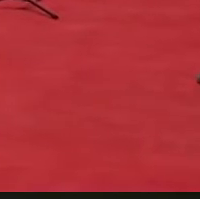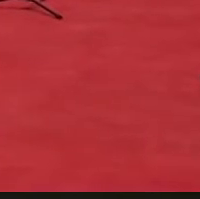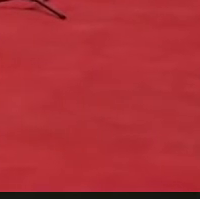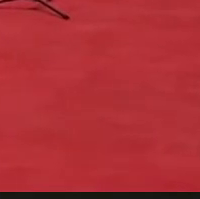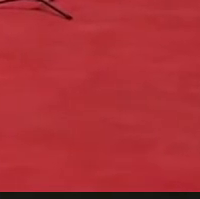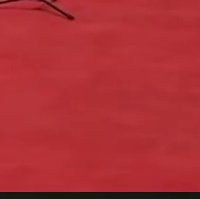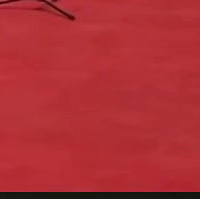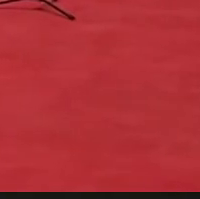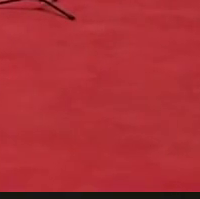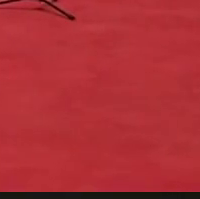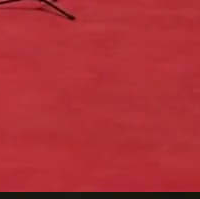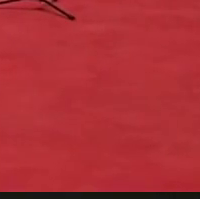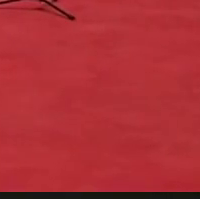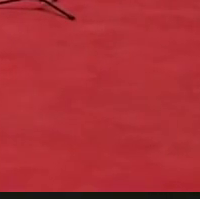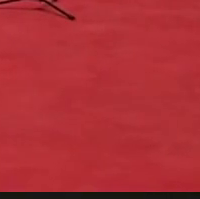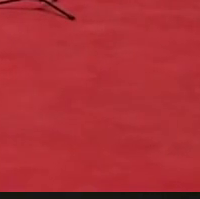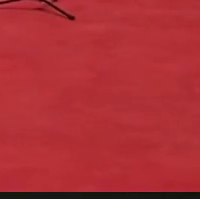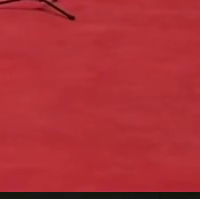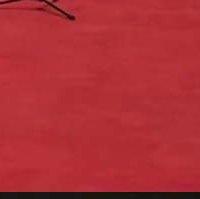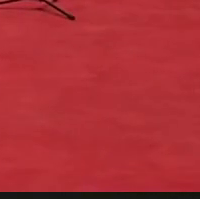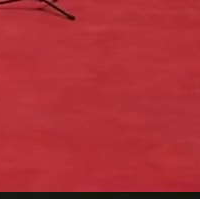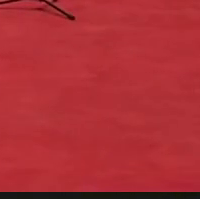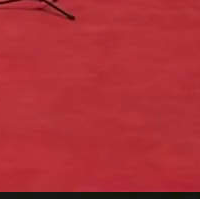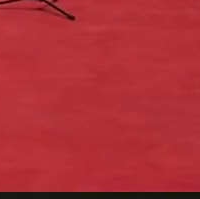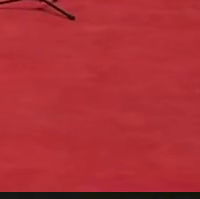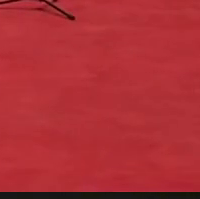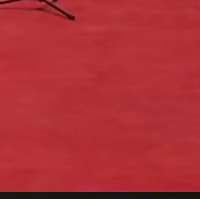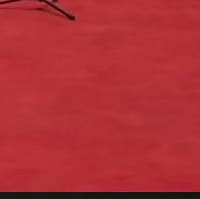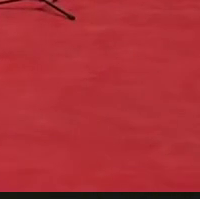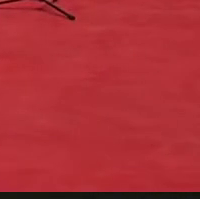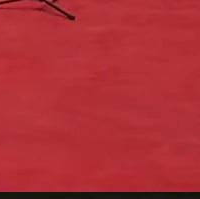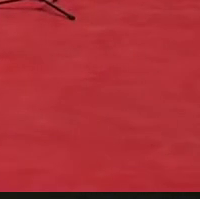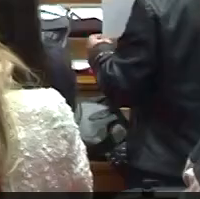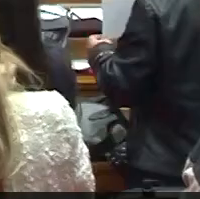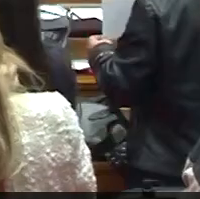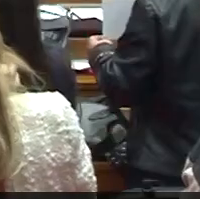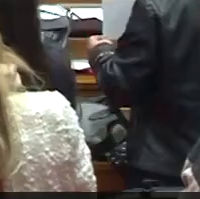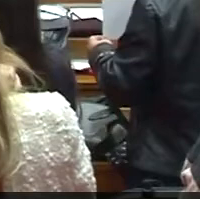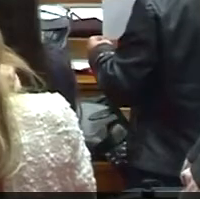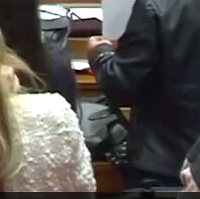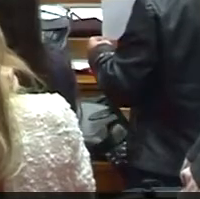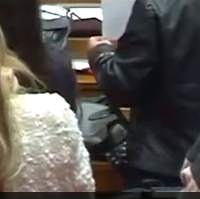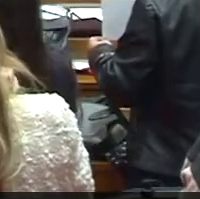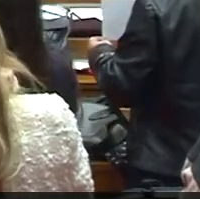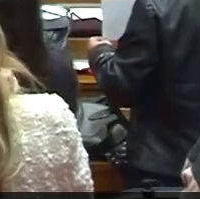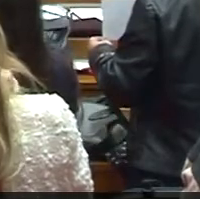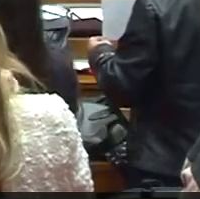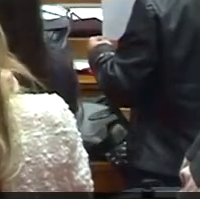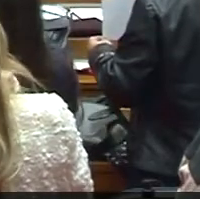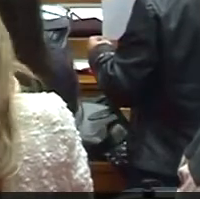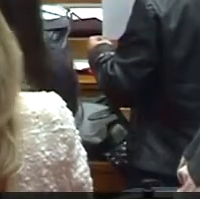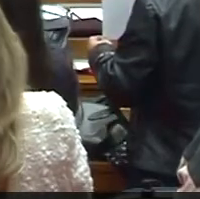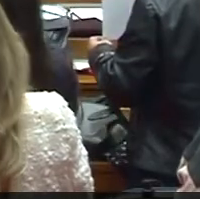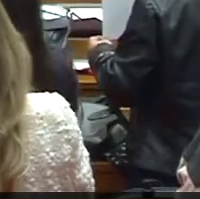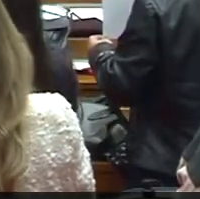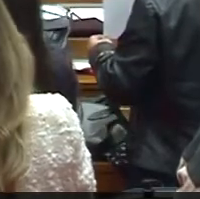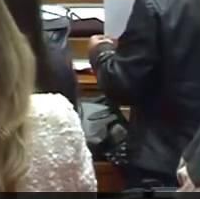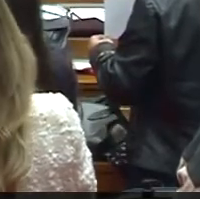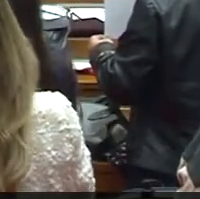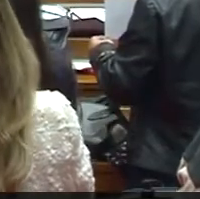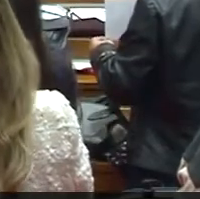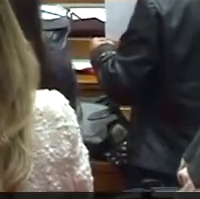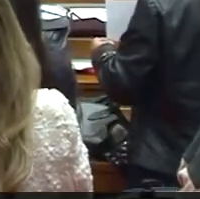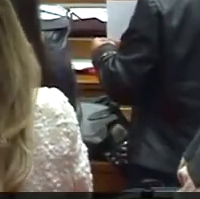elas estão ocupadas né pelas deputadas estaduais e também por lideranças